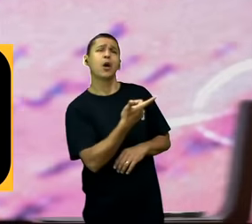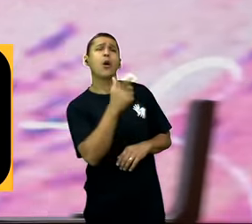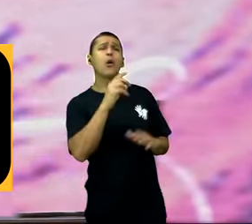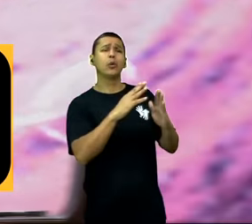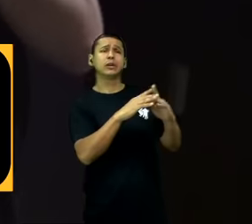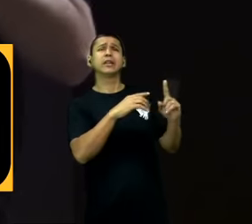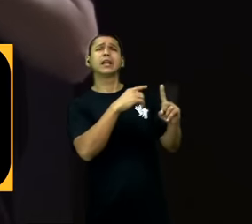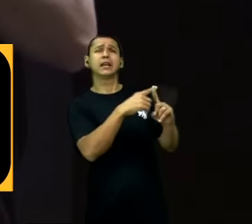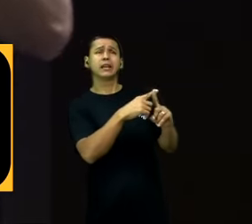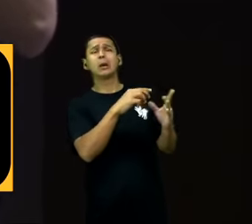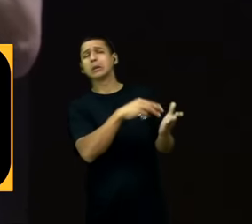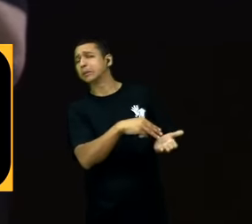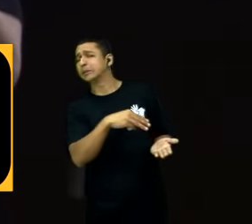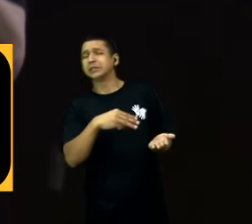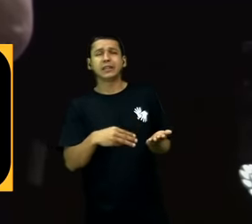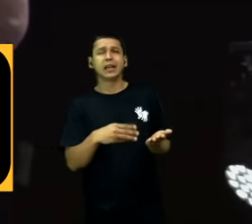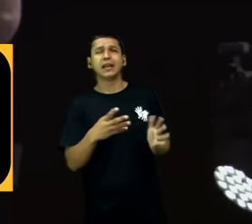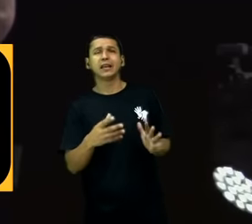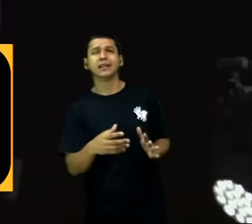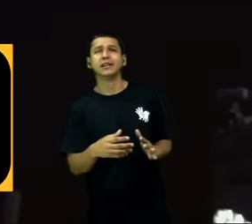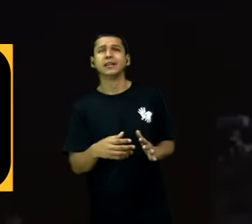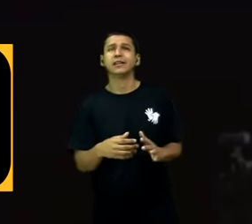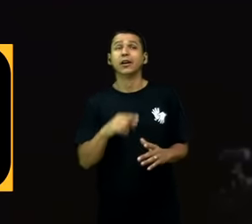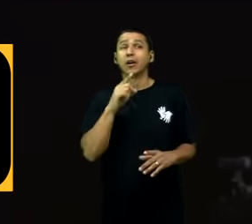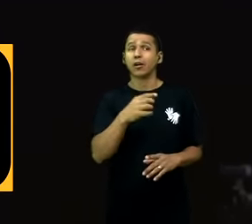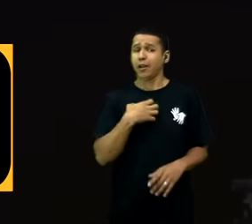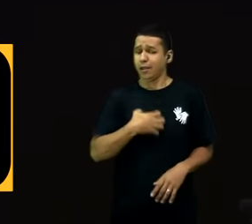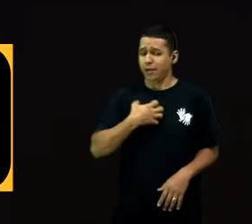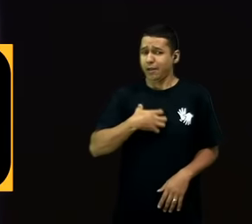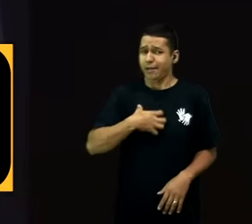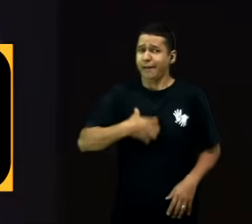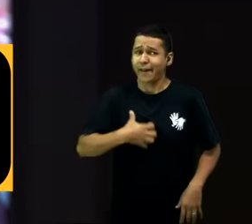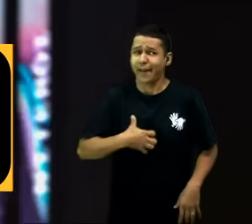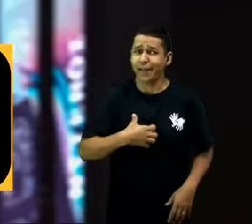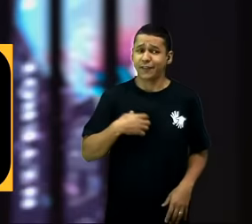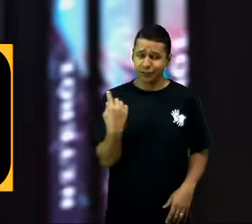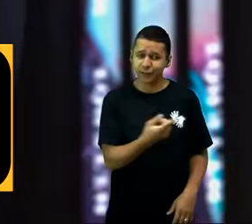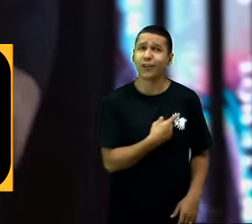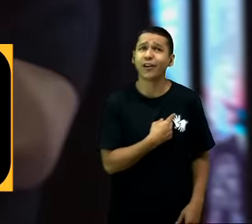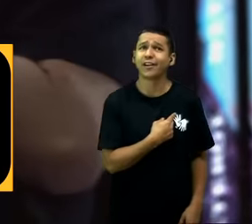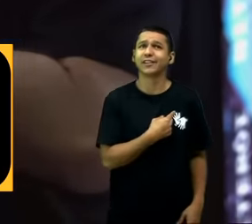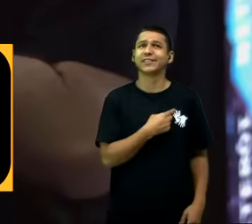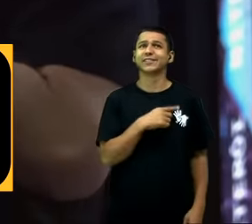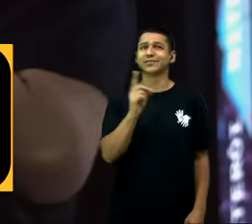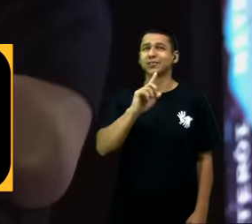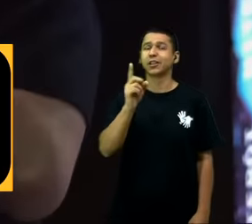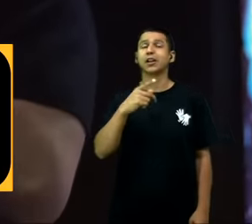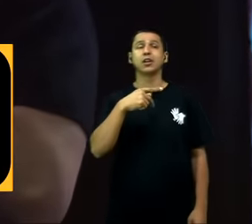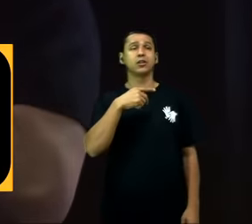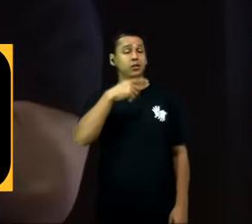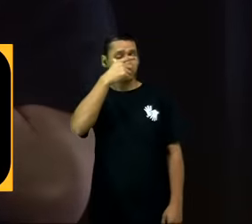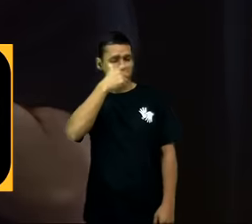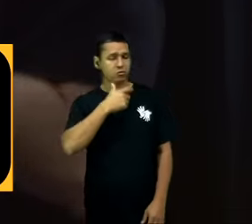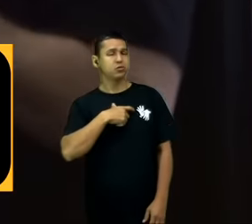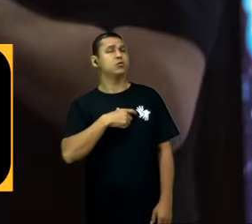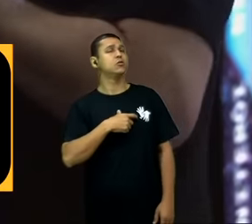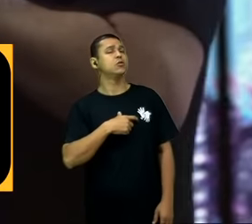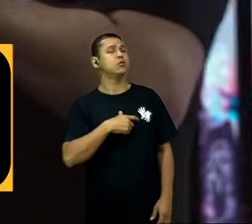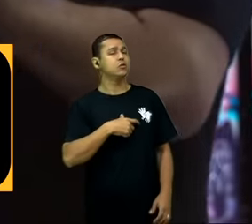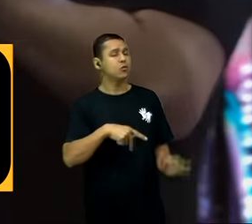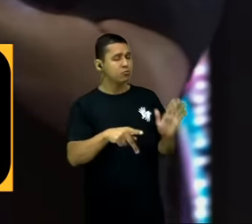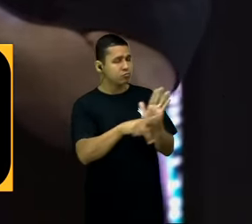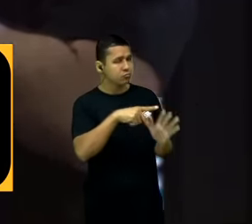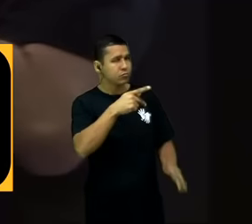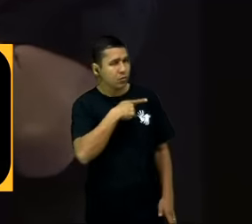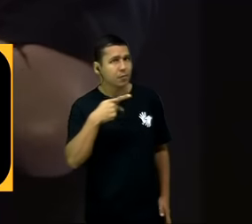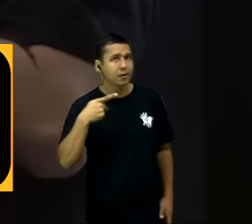Tem algum outro ministério? Hoje ele está com raiva da gente. Tô não, sou teu pastor, não sou teu colega, meu filho.